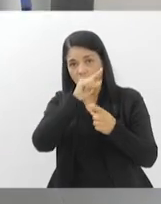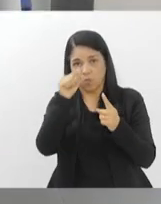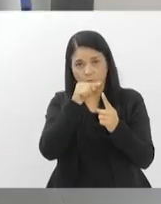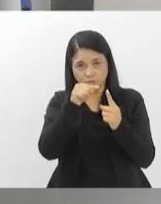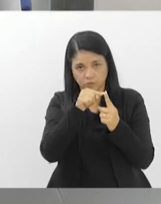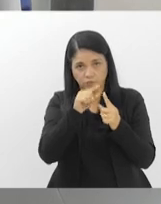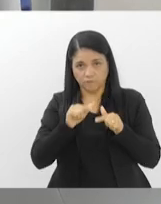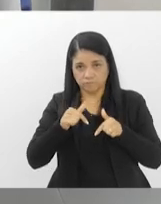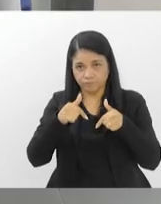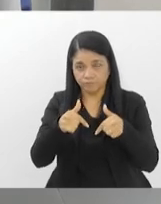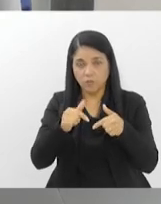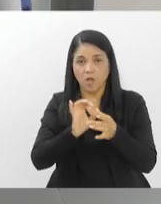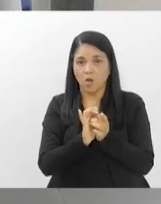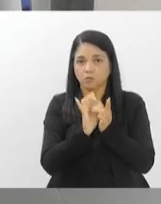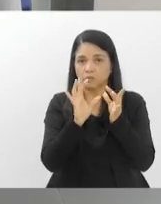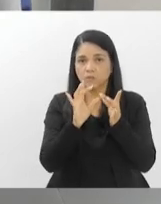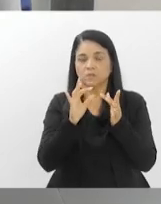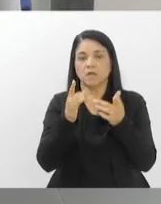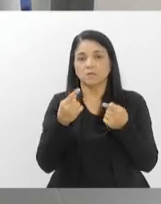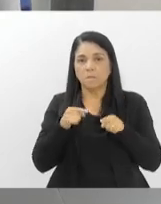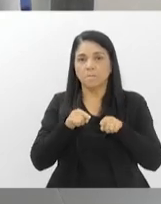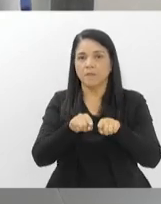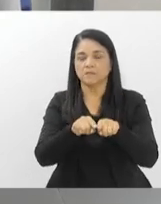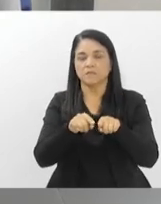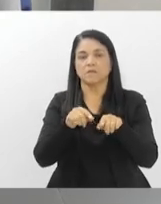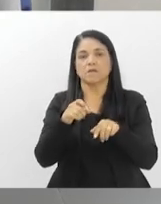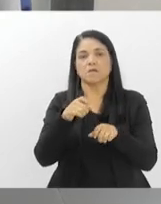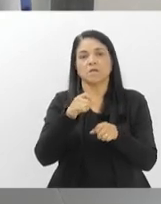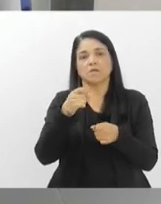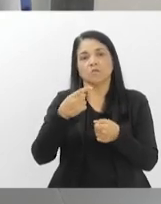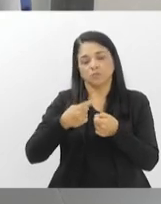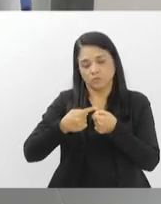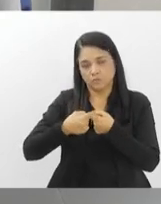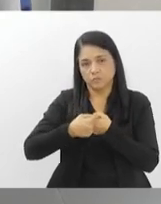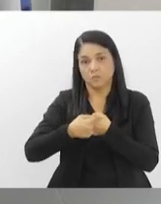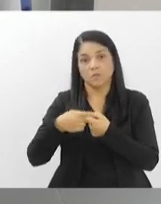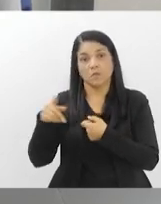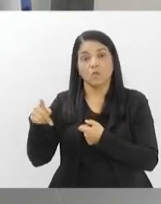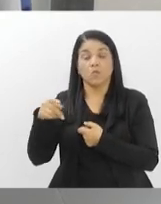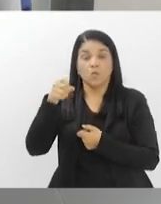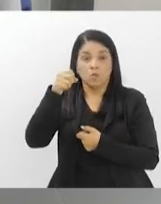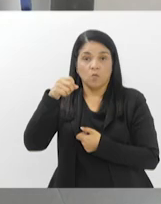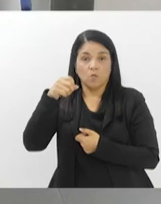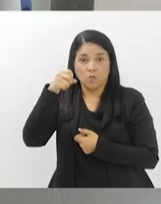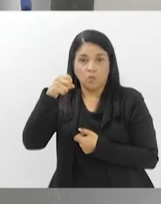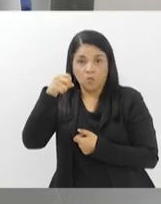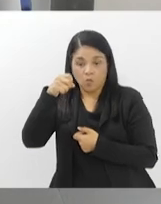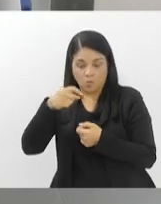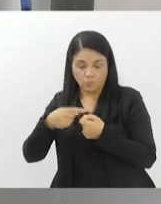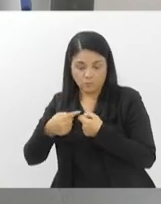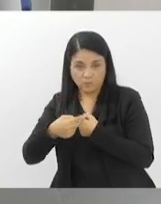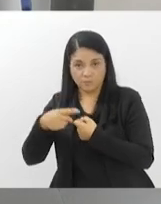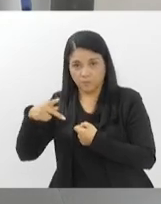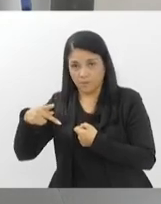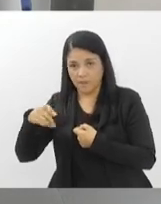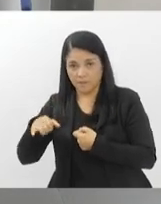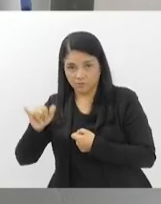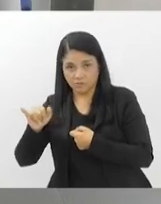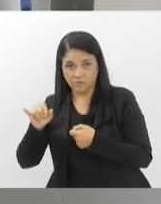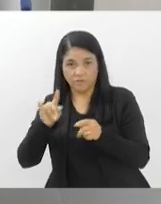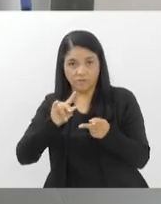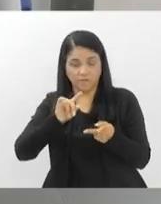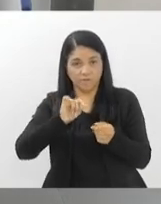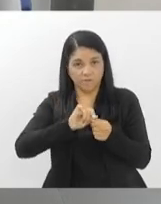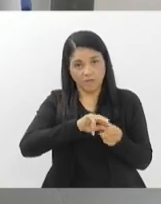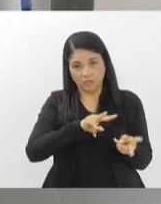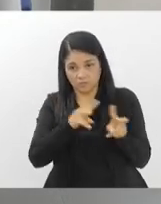objetivos, fica autorizado a firmar parcerias com os municípios. Assim, o que o município de Paraty faz de transferência, ele não está sujeito